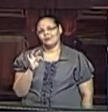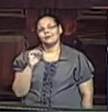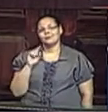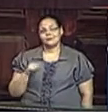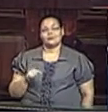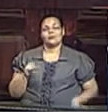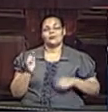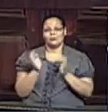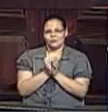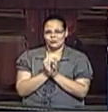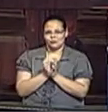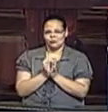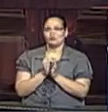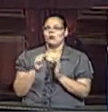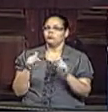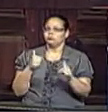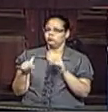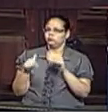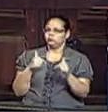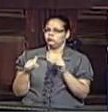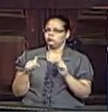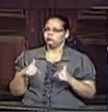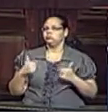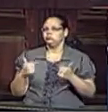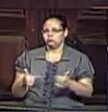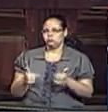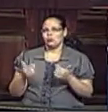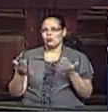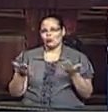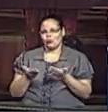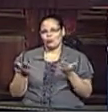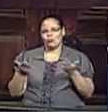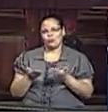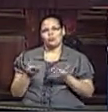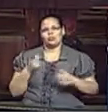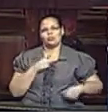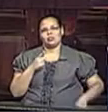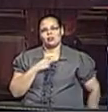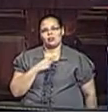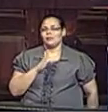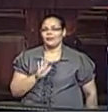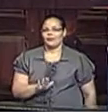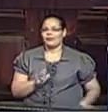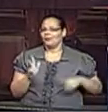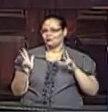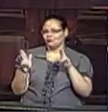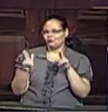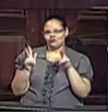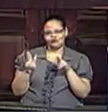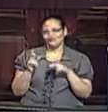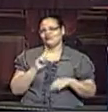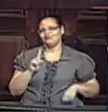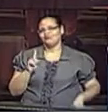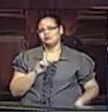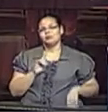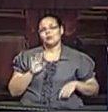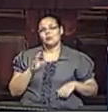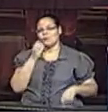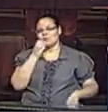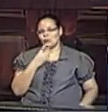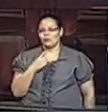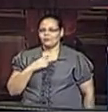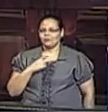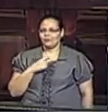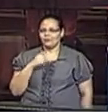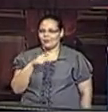fato, um partido do trabalhismo, né? Hoje ainda tenta ser, mas não é mais a mesma coisa. E que bom ter o